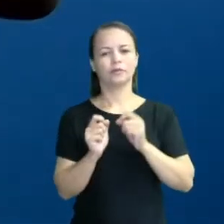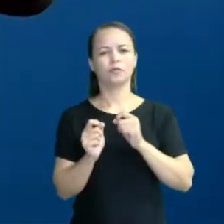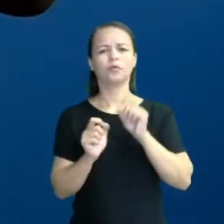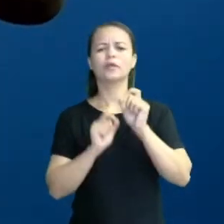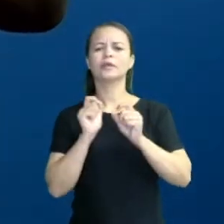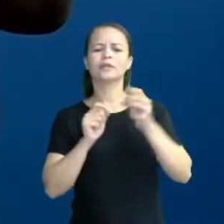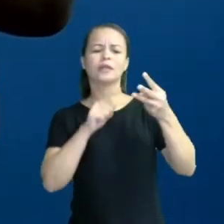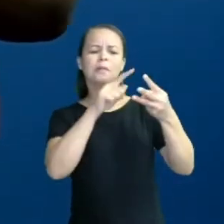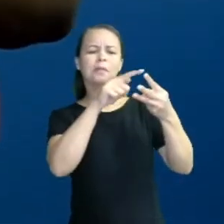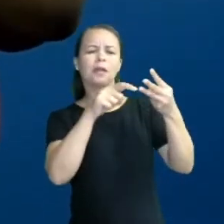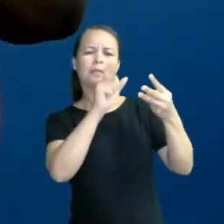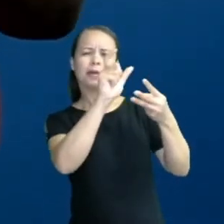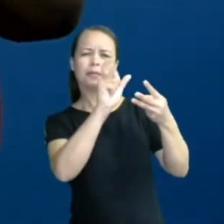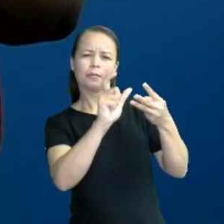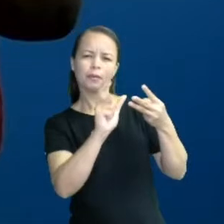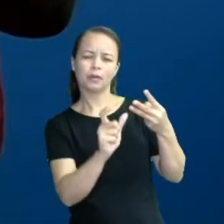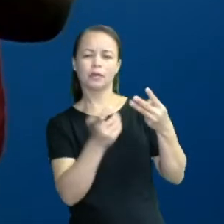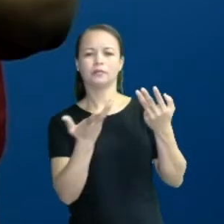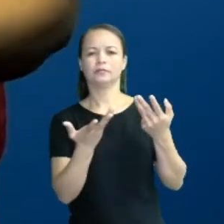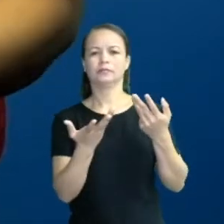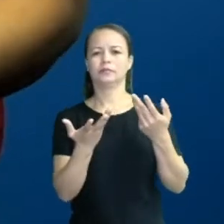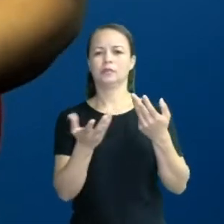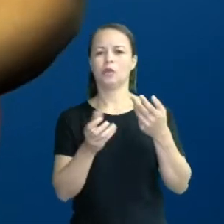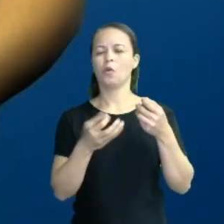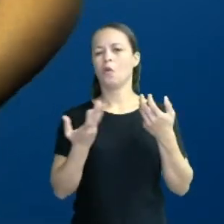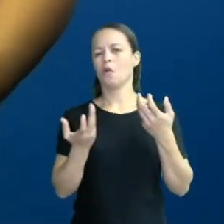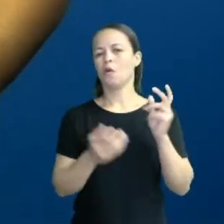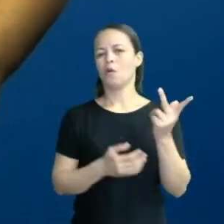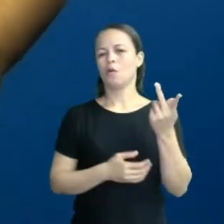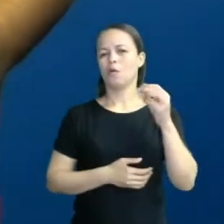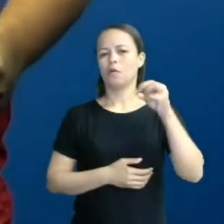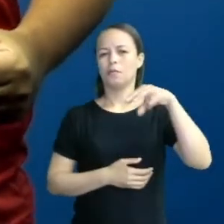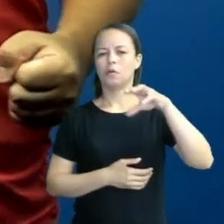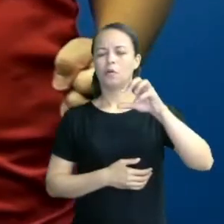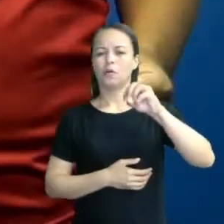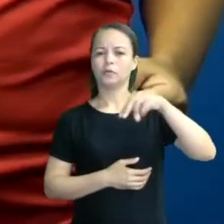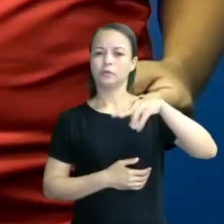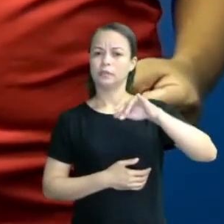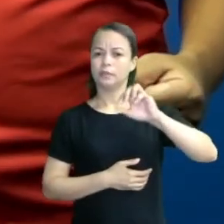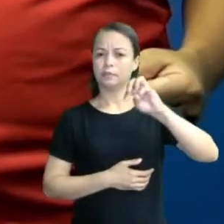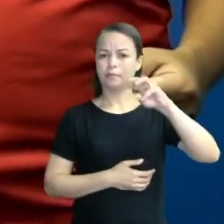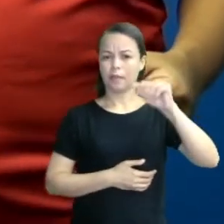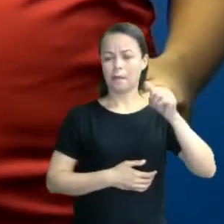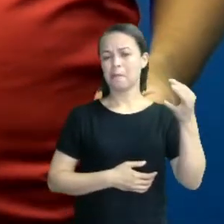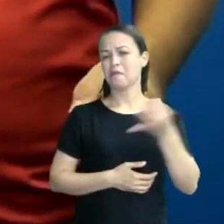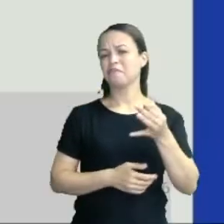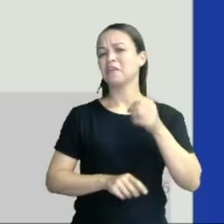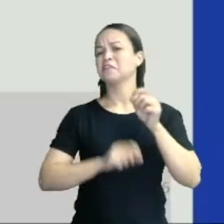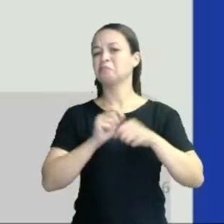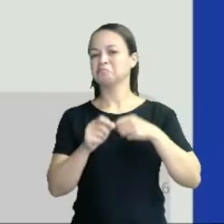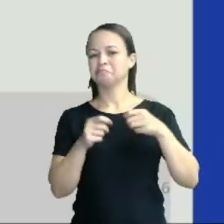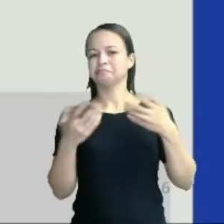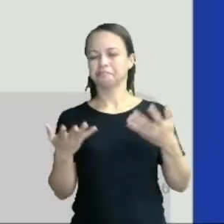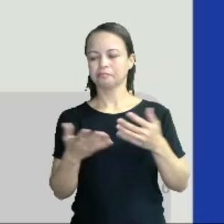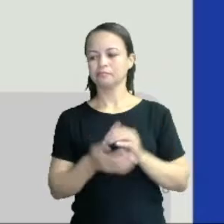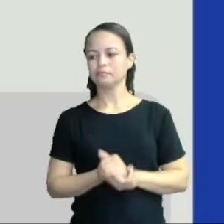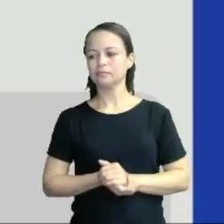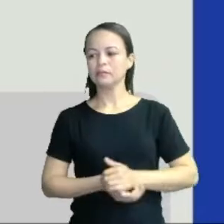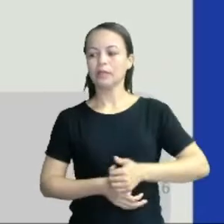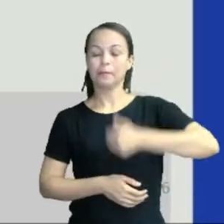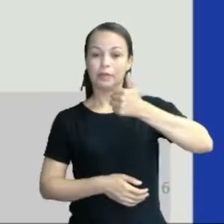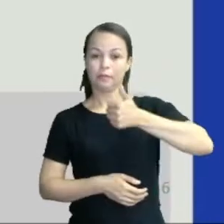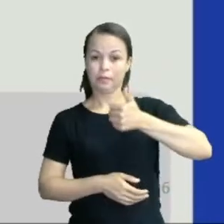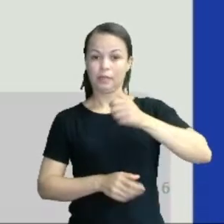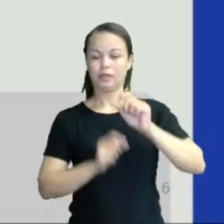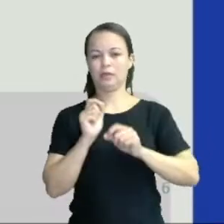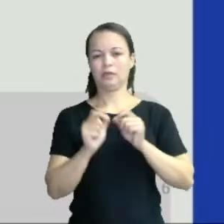palavras? O que quer dizer uma palavra homônima perfeita, né? Vamos lá? Primeiro, vamos começar